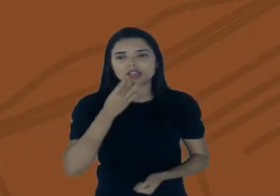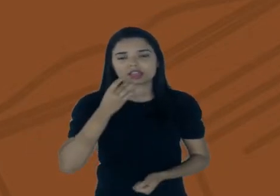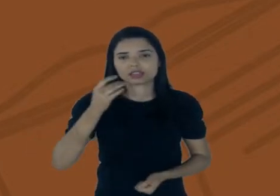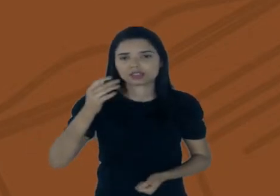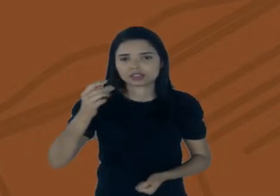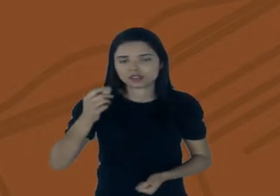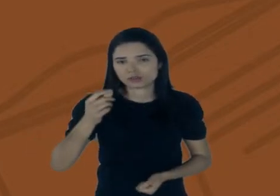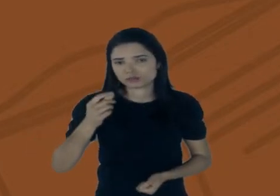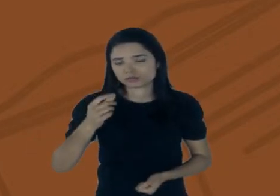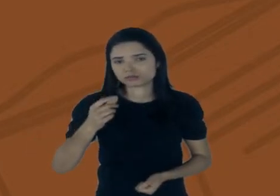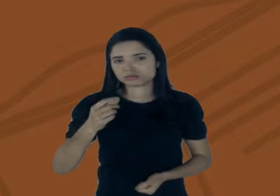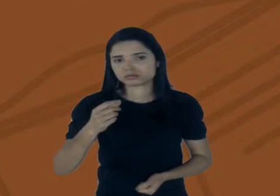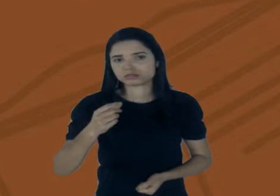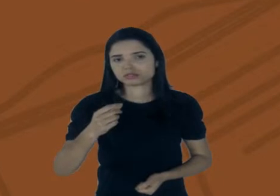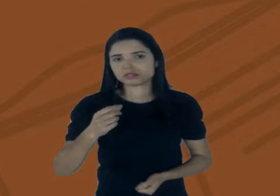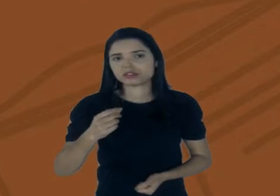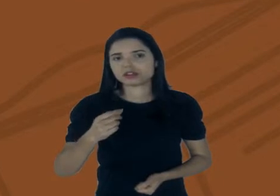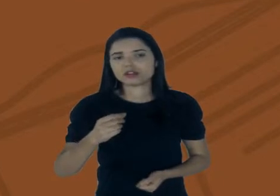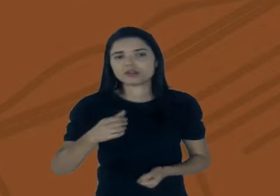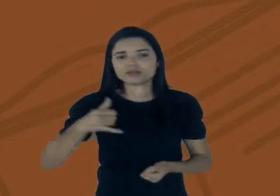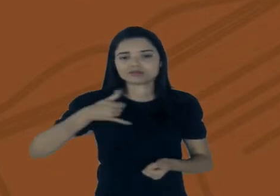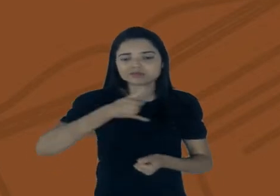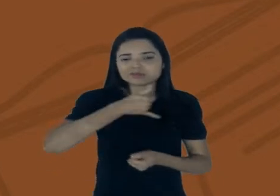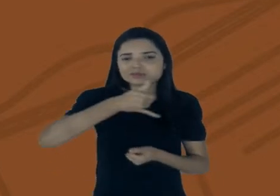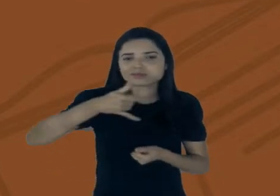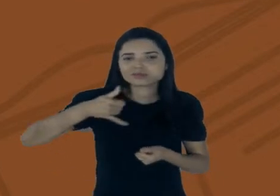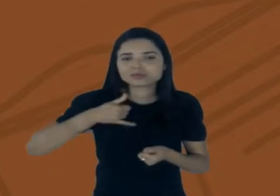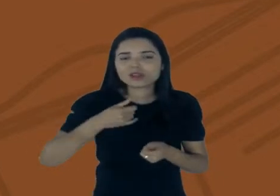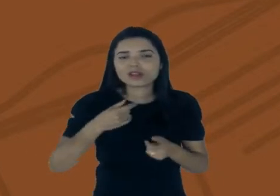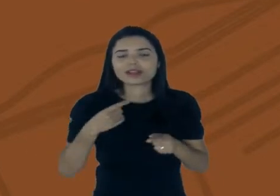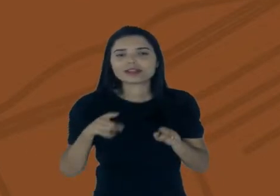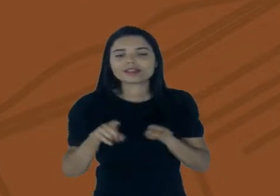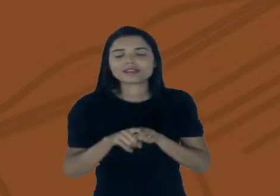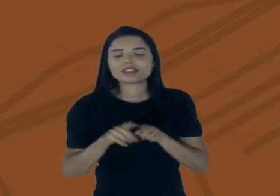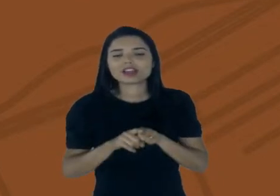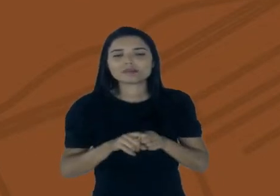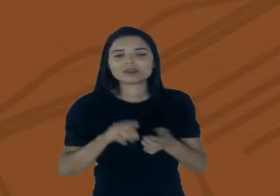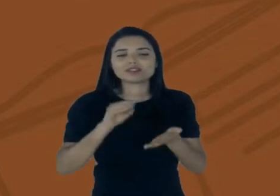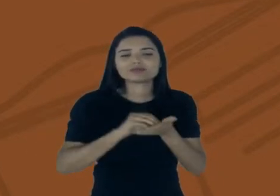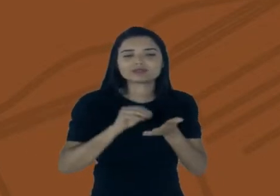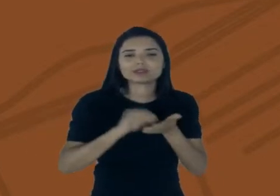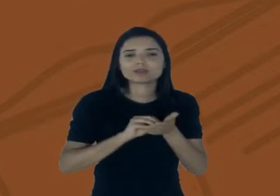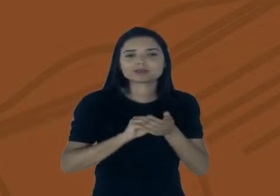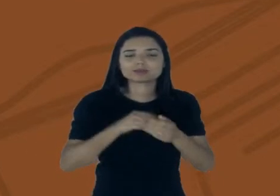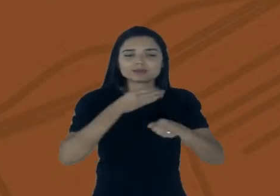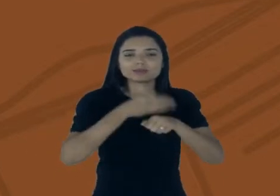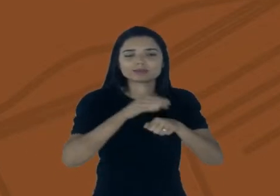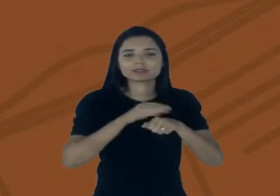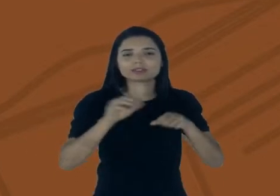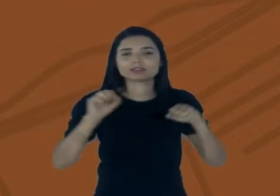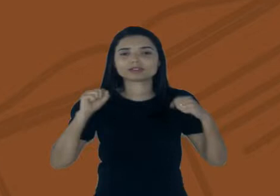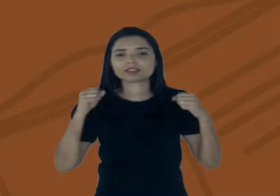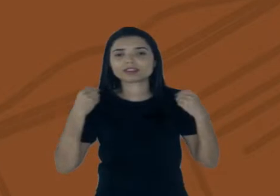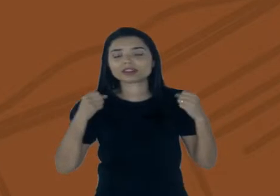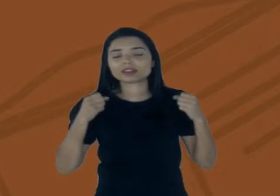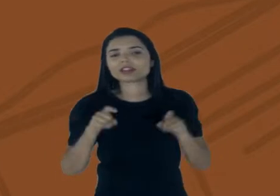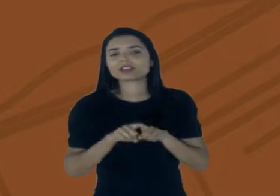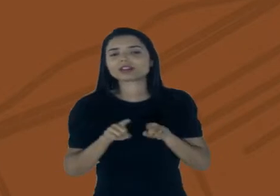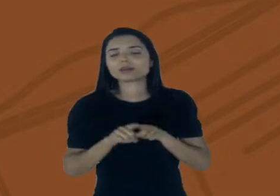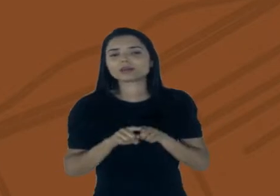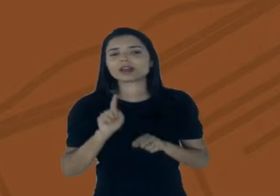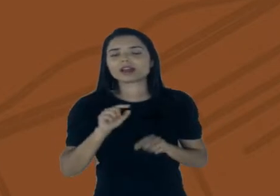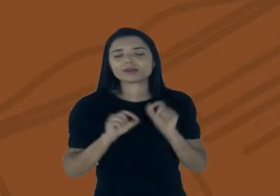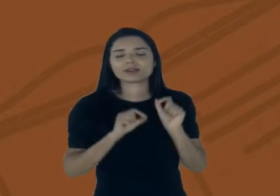de colesterol e sedentarismo. Então, todos esses critérios aí são ocasionados também por um mau cuidado que a gente tem com a